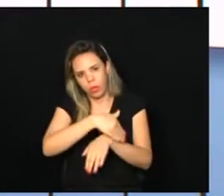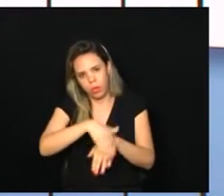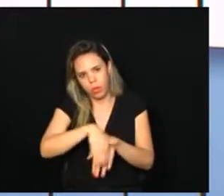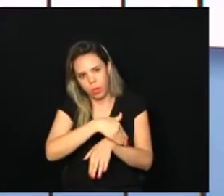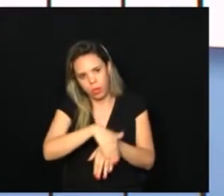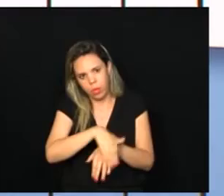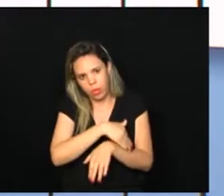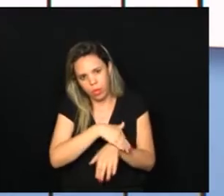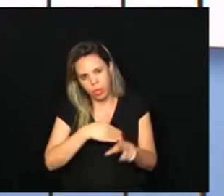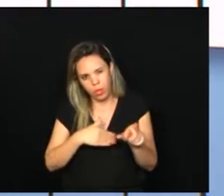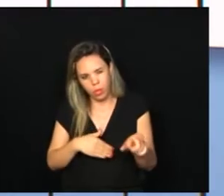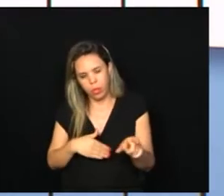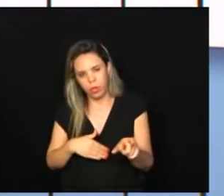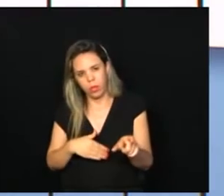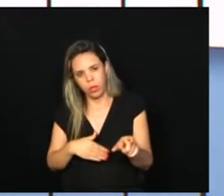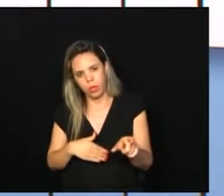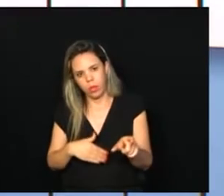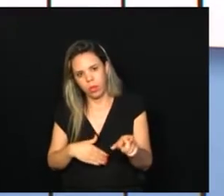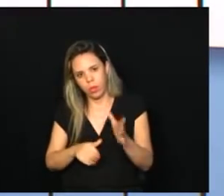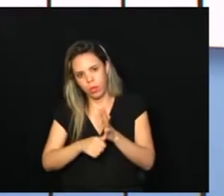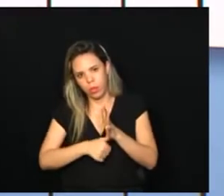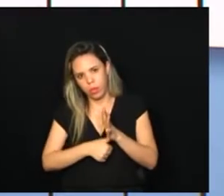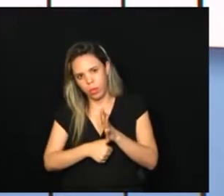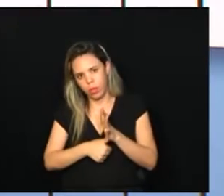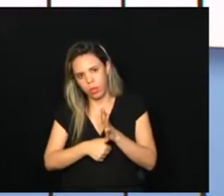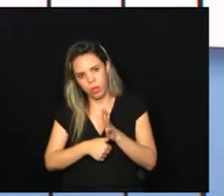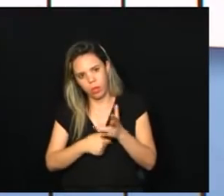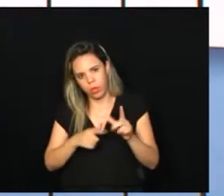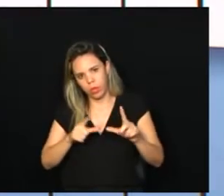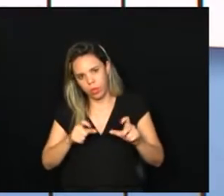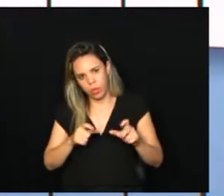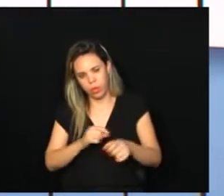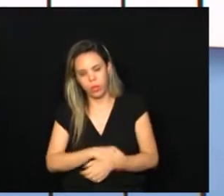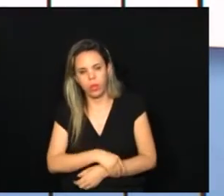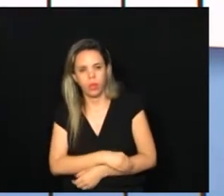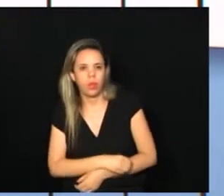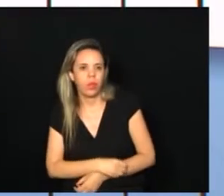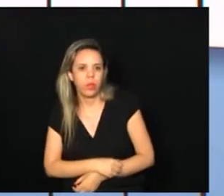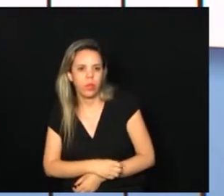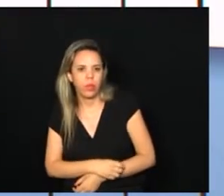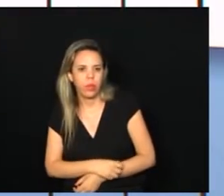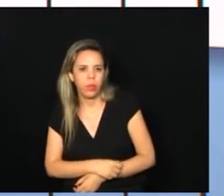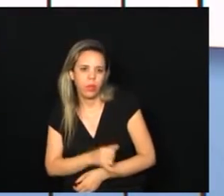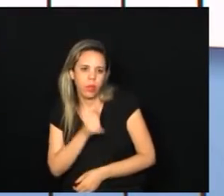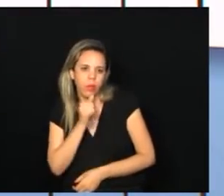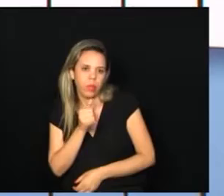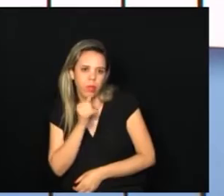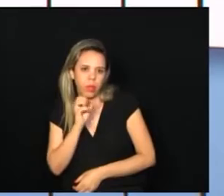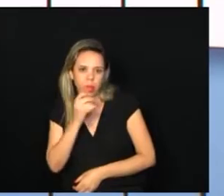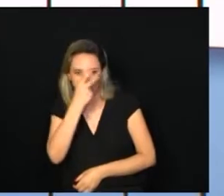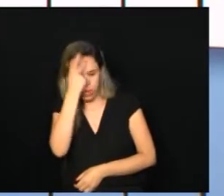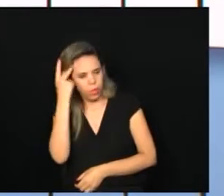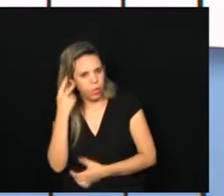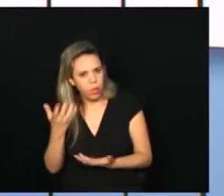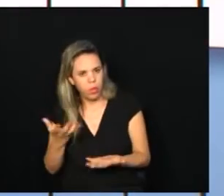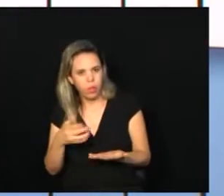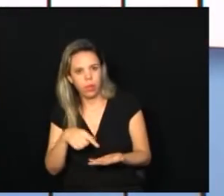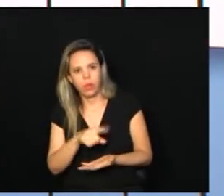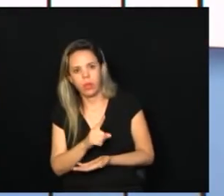de endereço e também o comprovante, um documento com foto. No caso, para a pessoa que